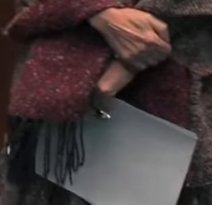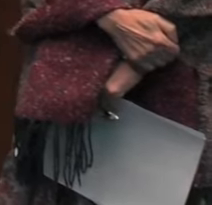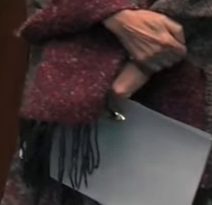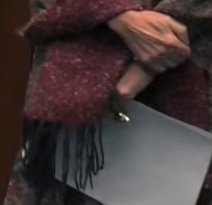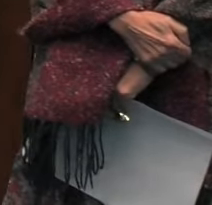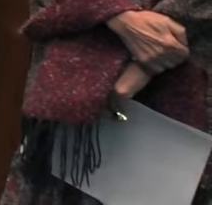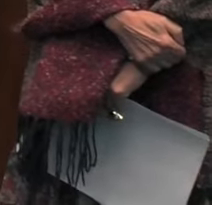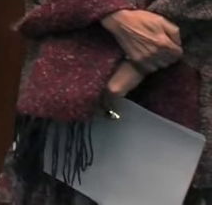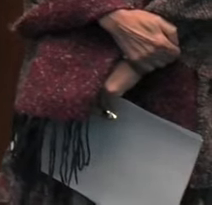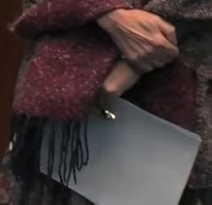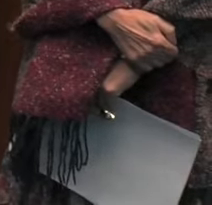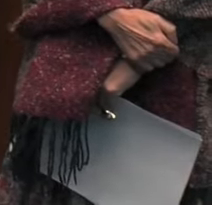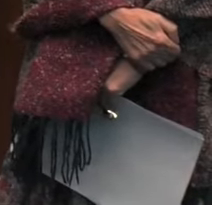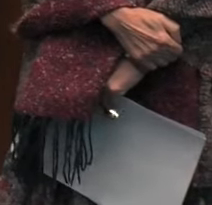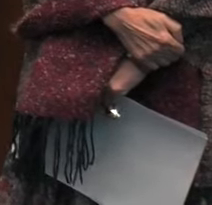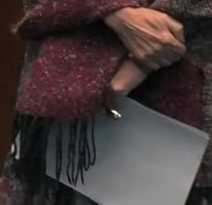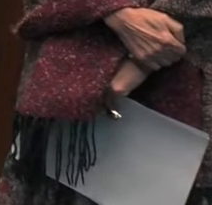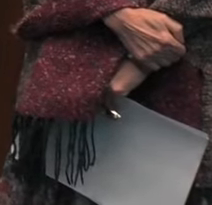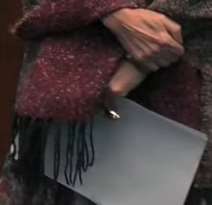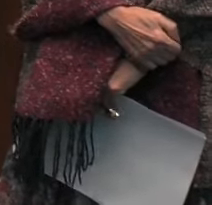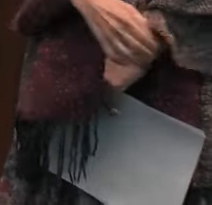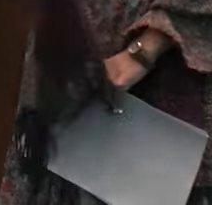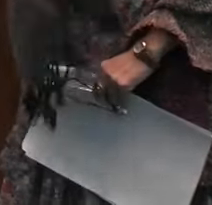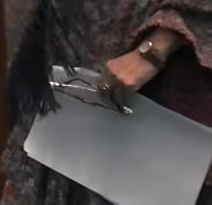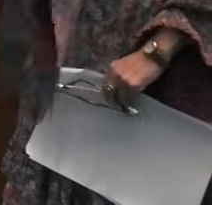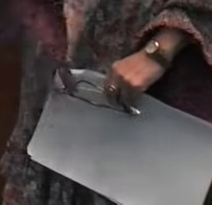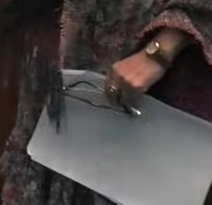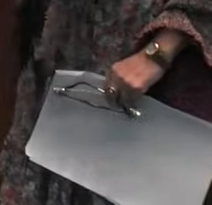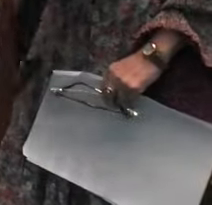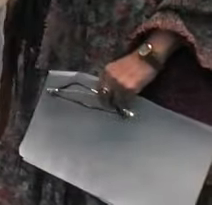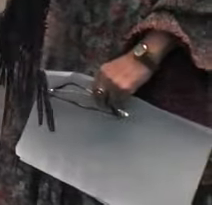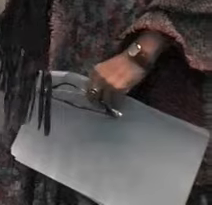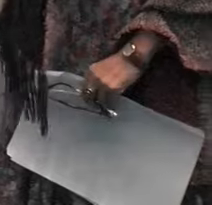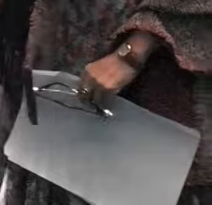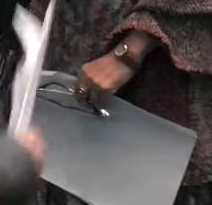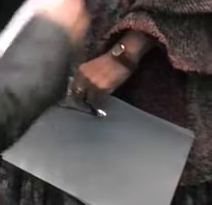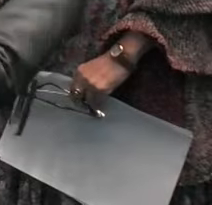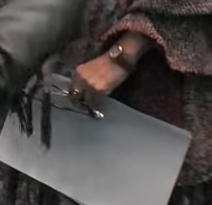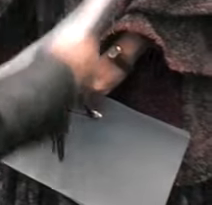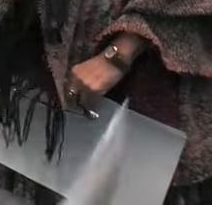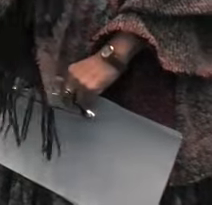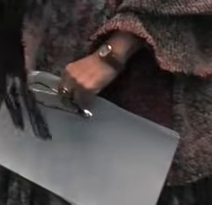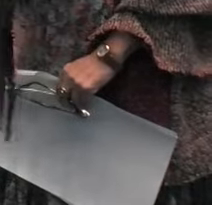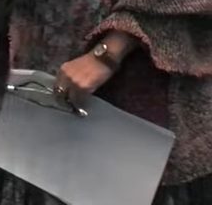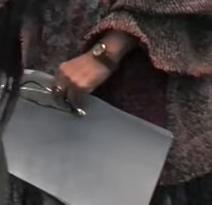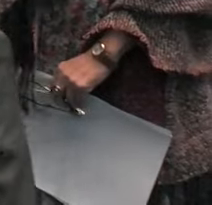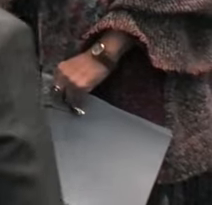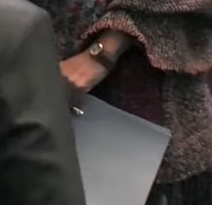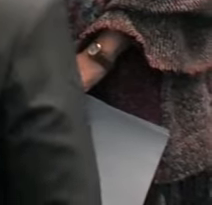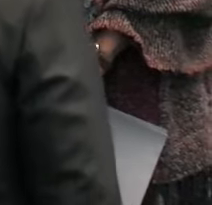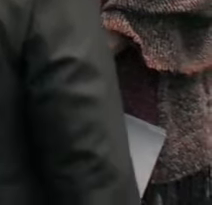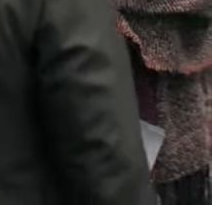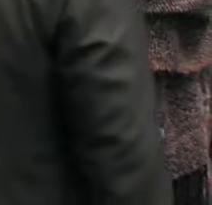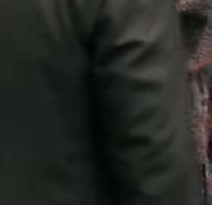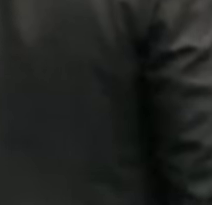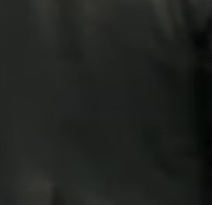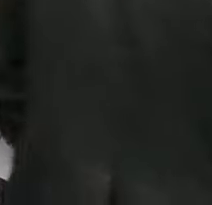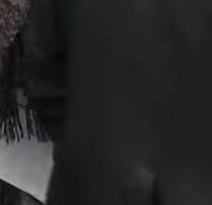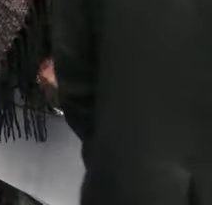também quero votar junto com a observação da deputada Célia Jordão. O destaque